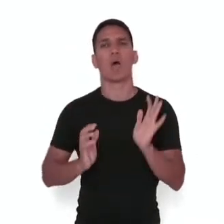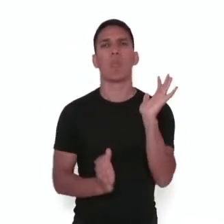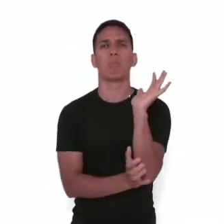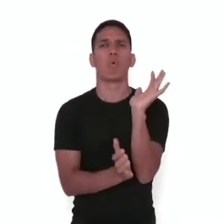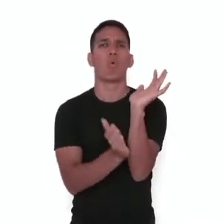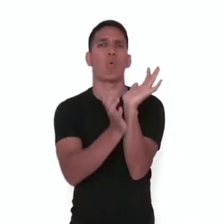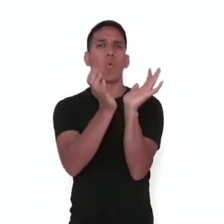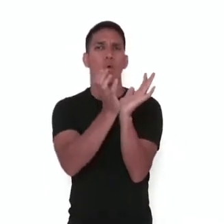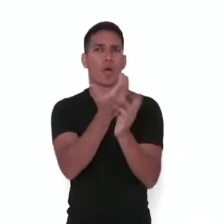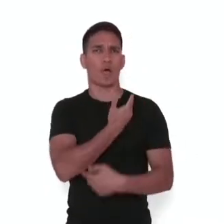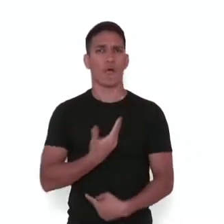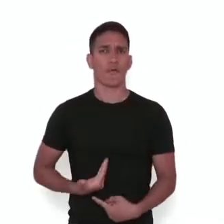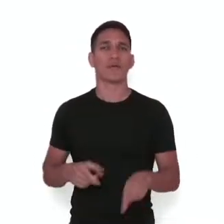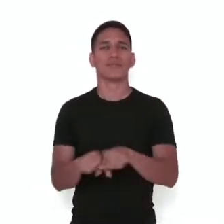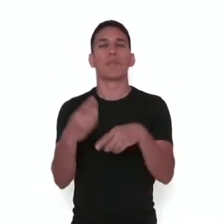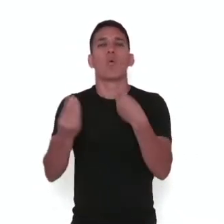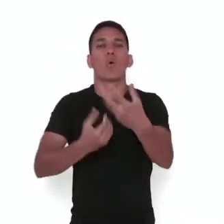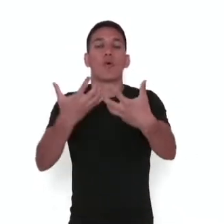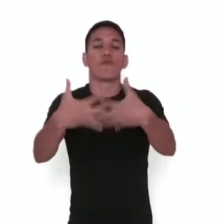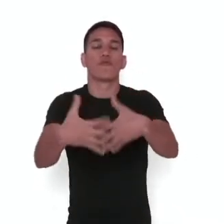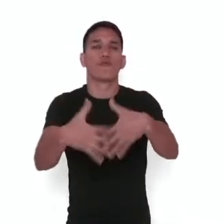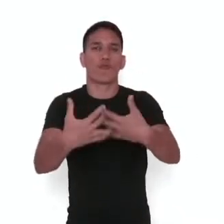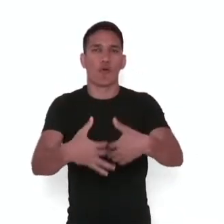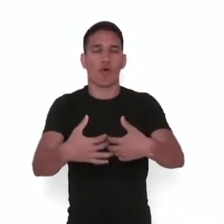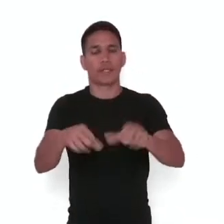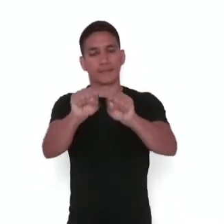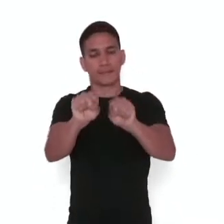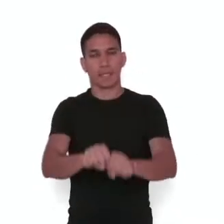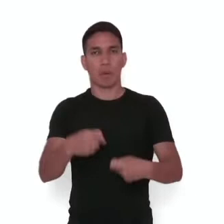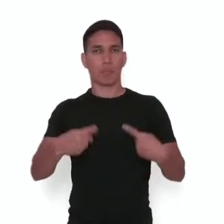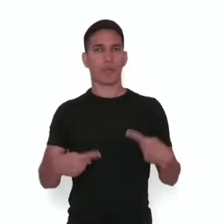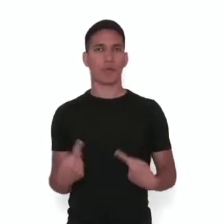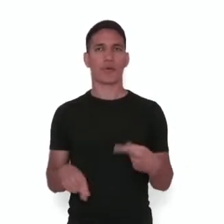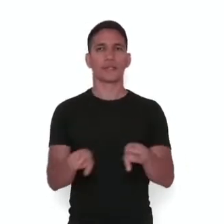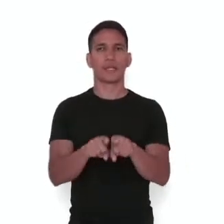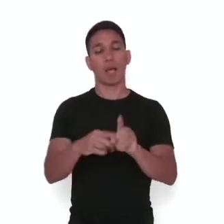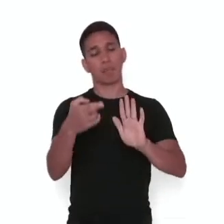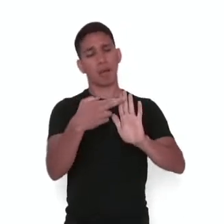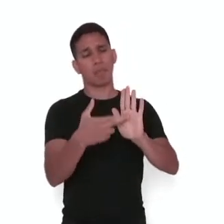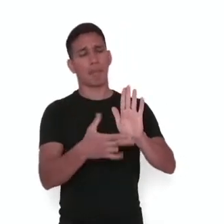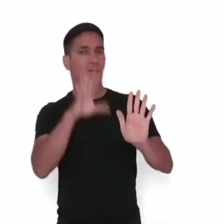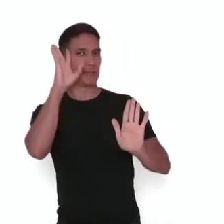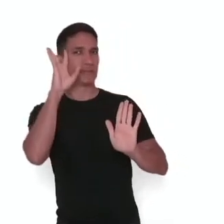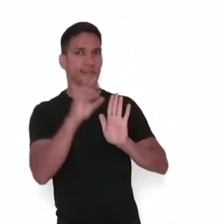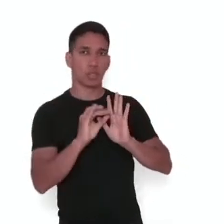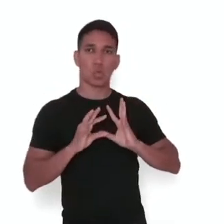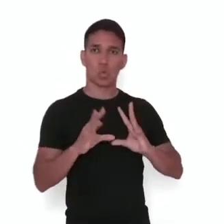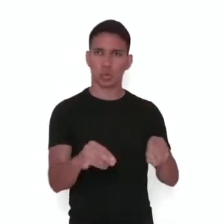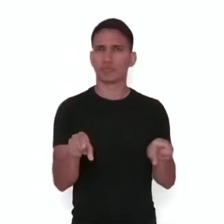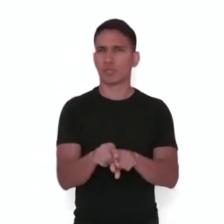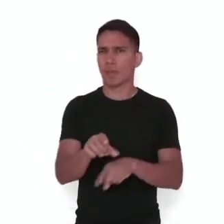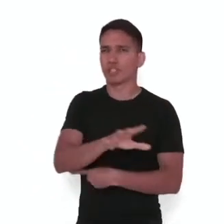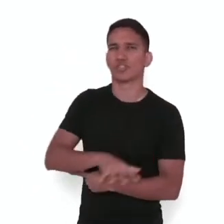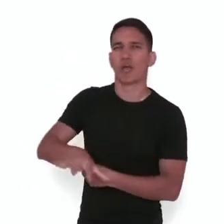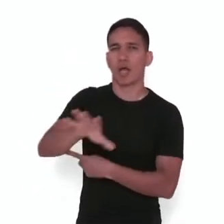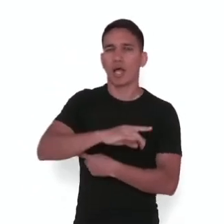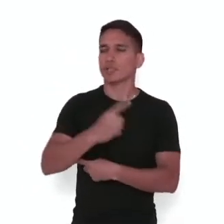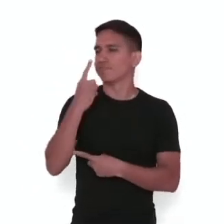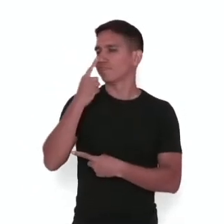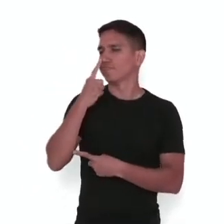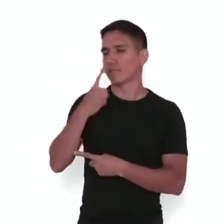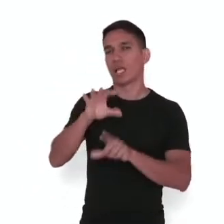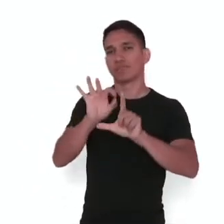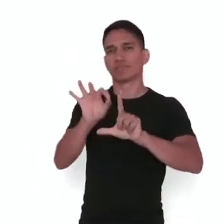e o funcionamento do sistema político, conhecimento das regras gerais, familiaridade com as estatísticas